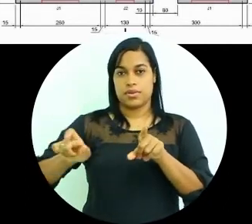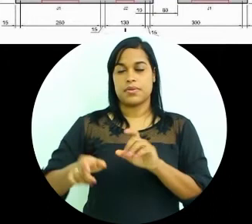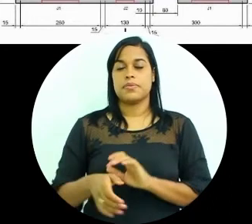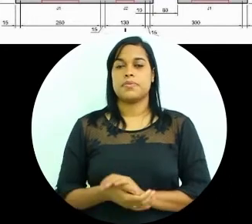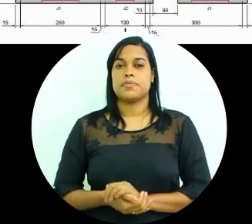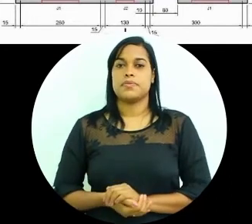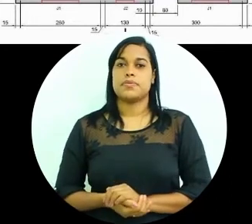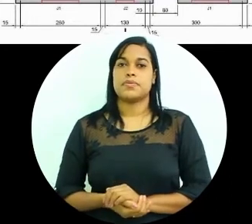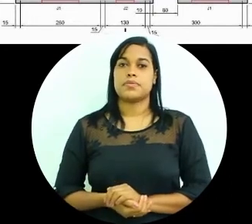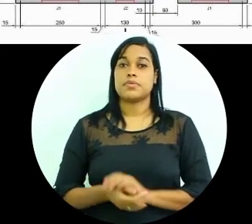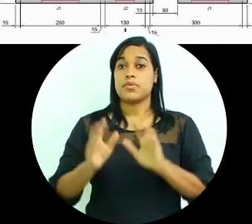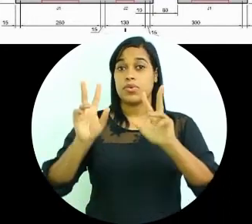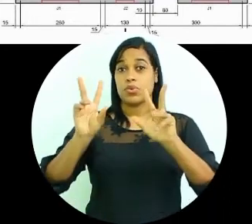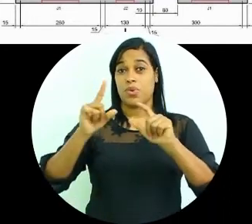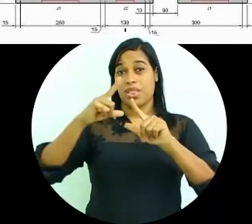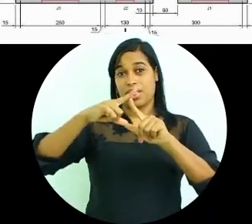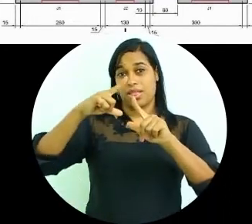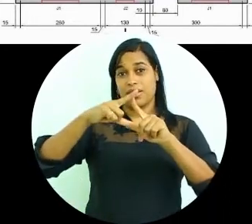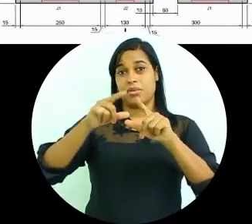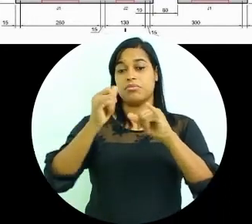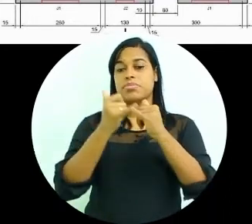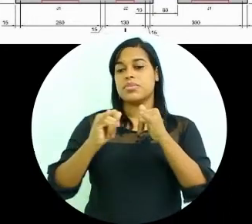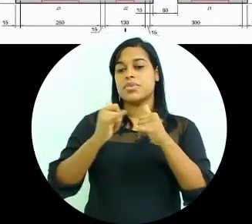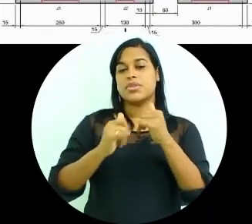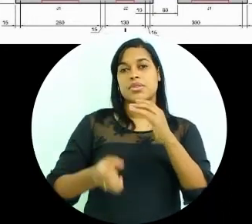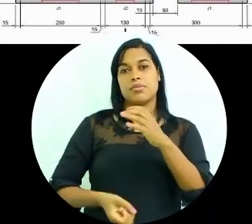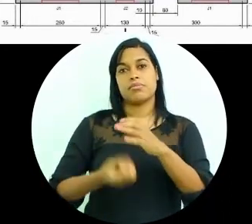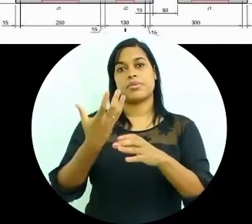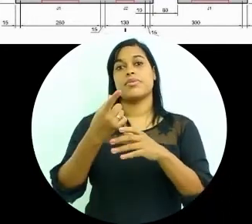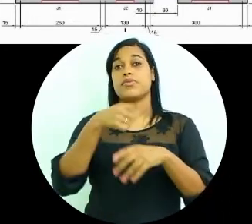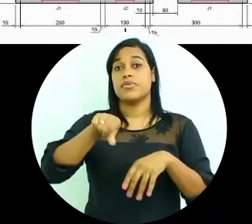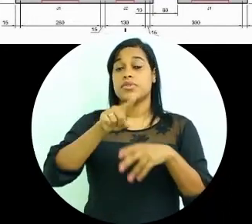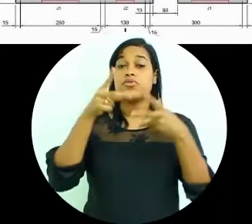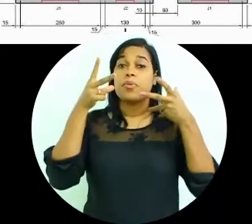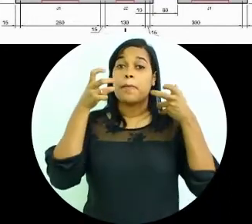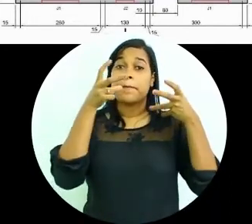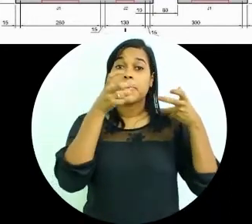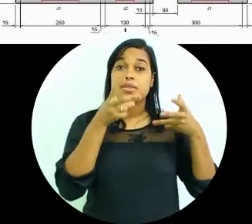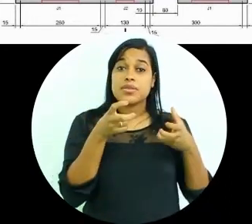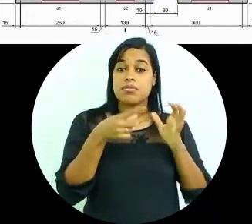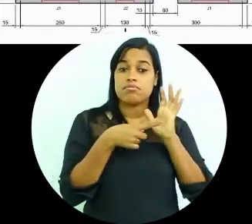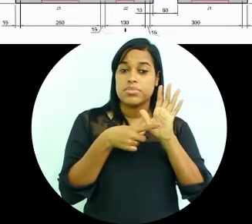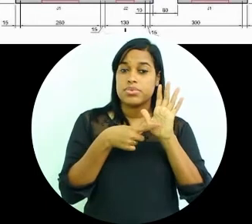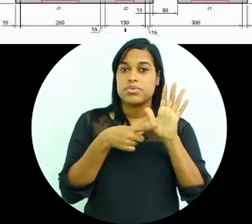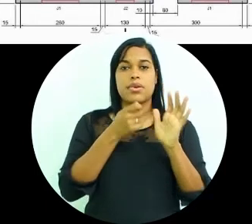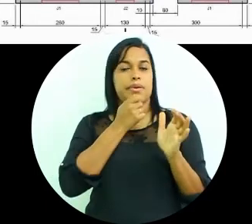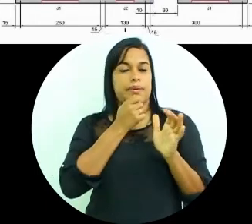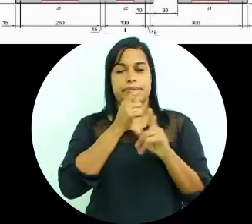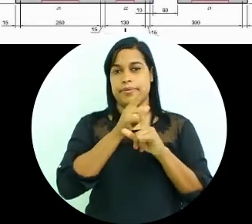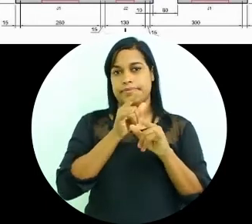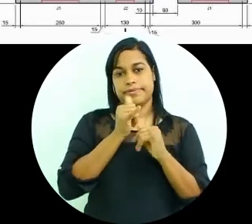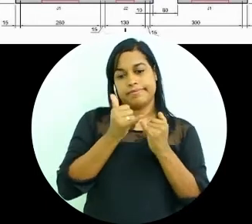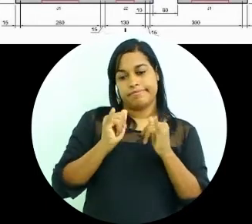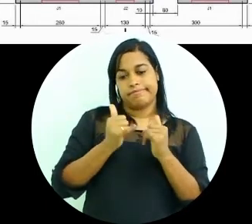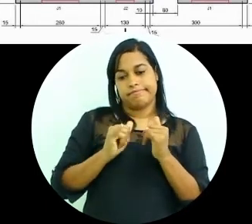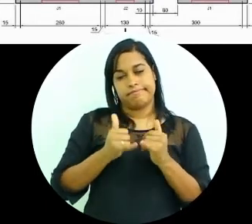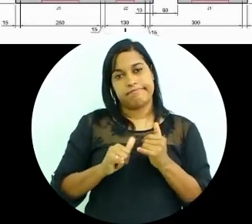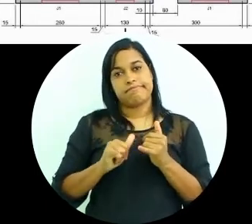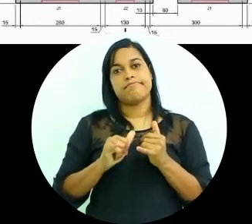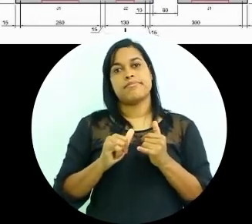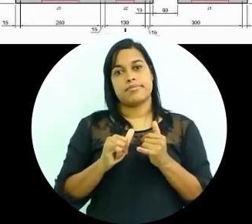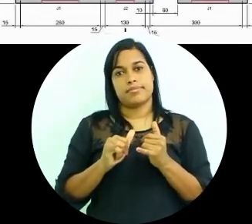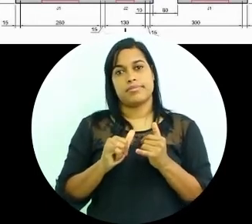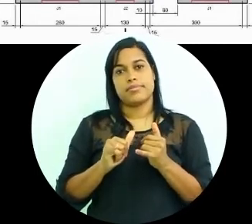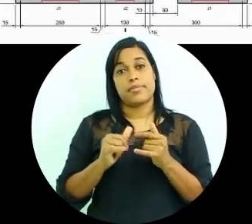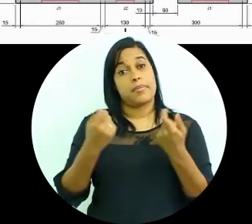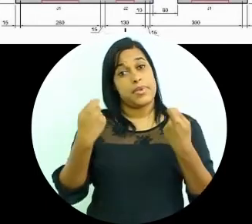layer, o tipo de linha que eu acabei de criar. Vocês vão perceber que ela ainda não aparece tracejada. Para isso, nós